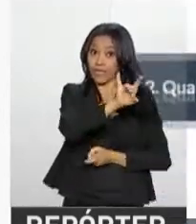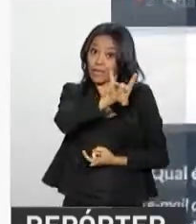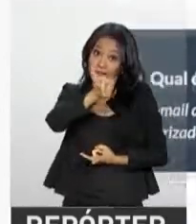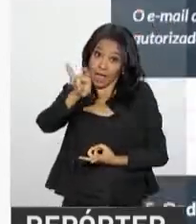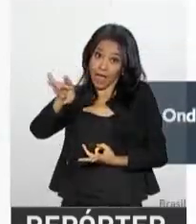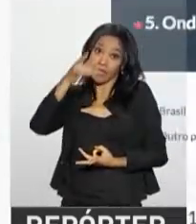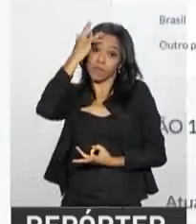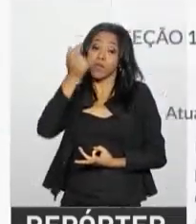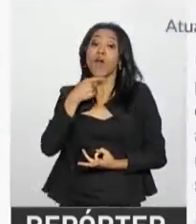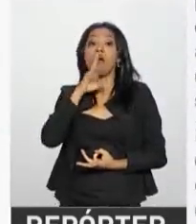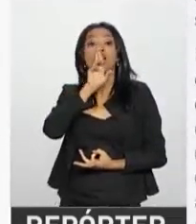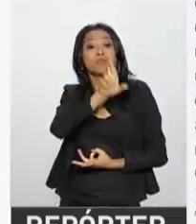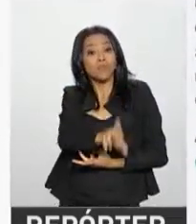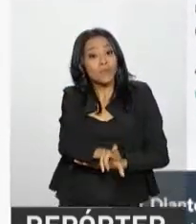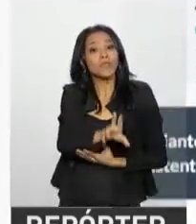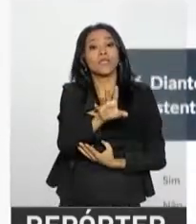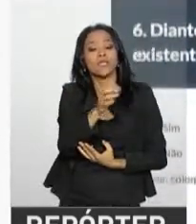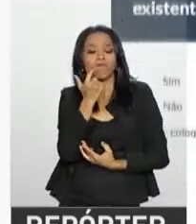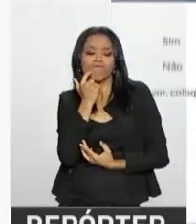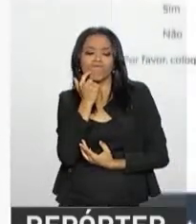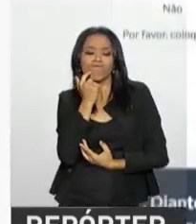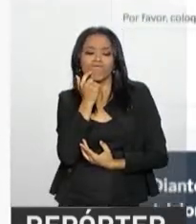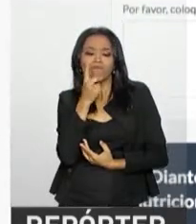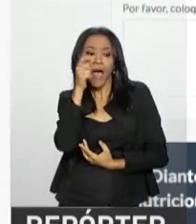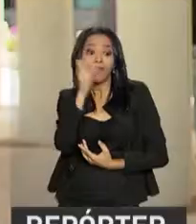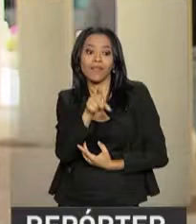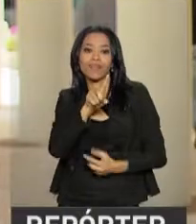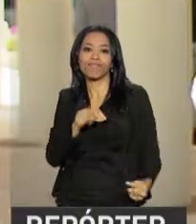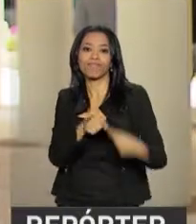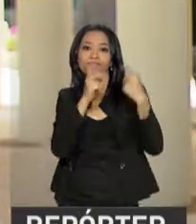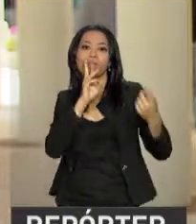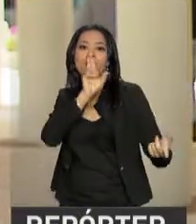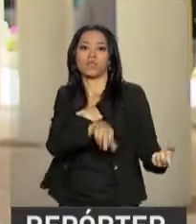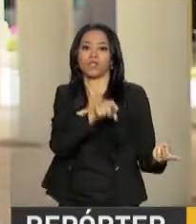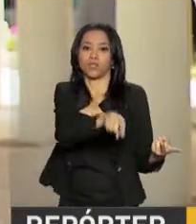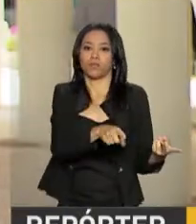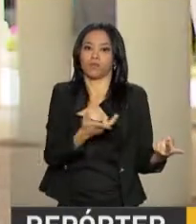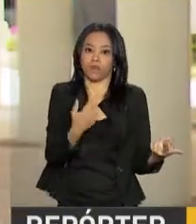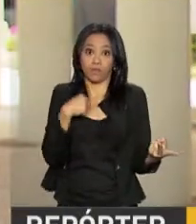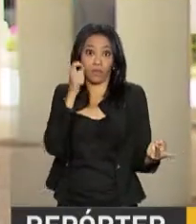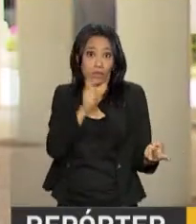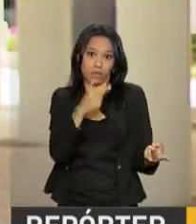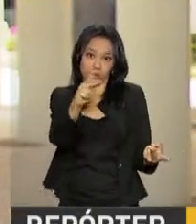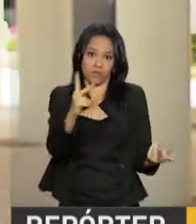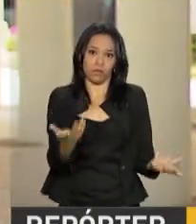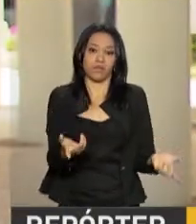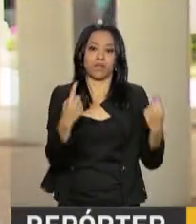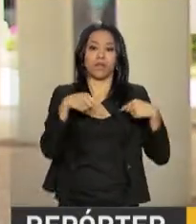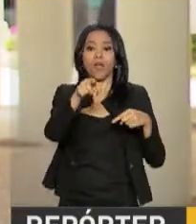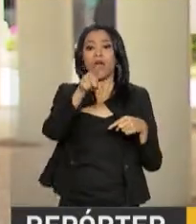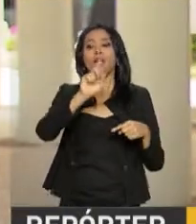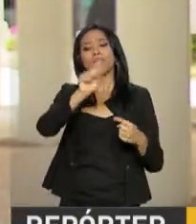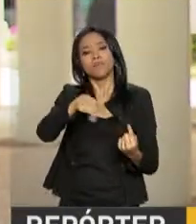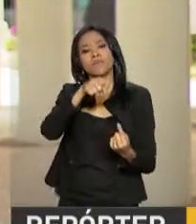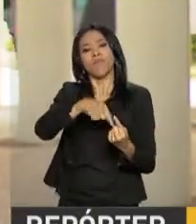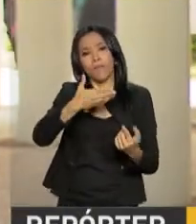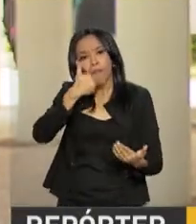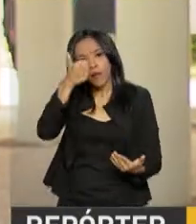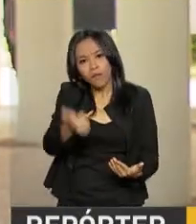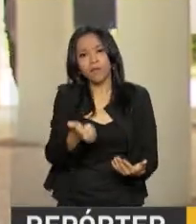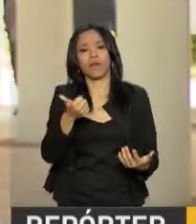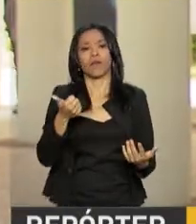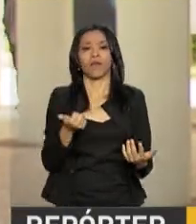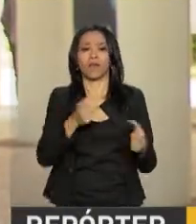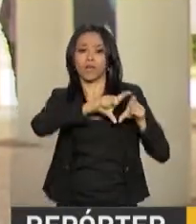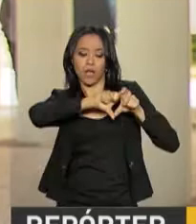responder apenas às questões que tiverem mais interesse a gente defende que o formato ideal que melhor informa o consumidor é uma